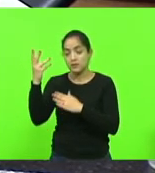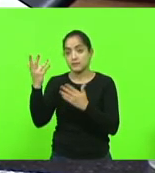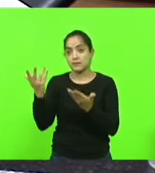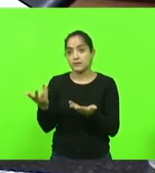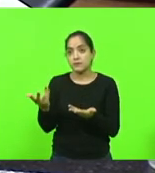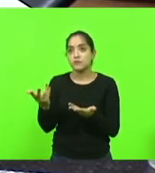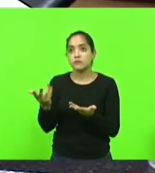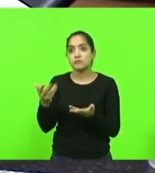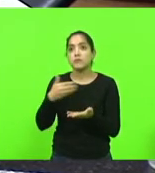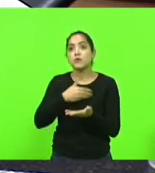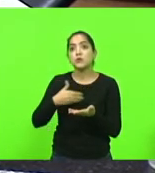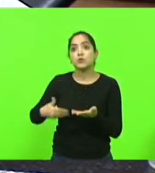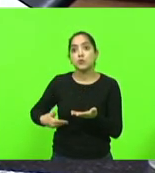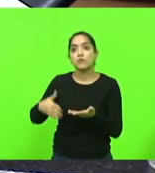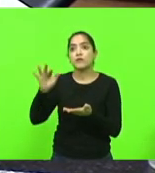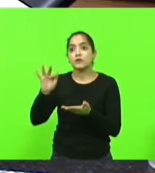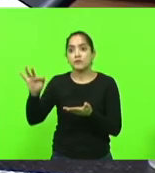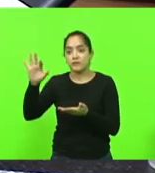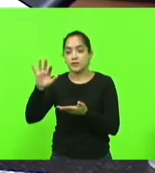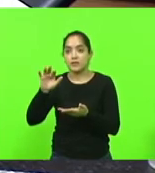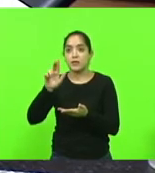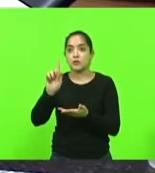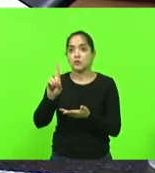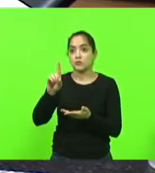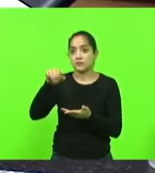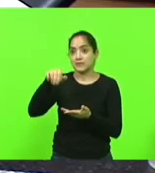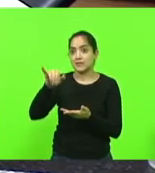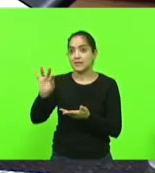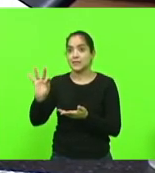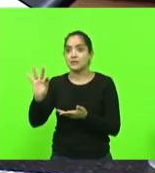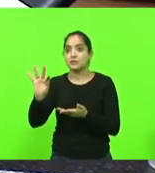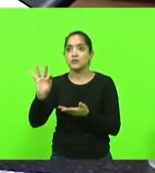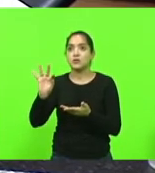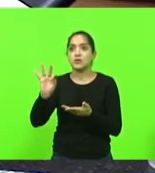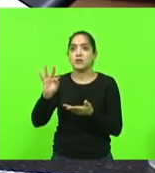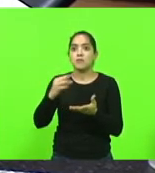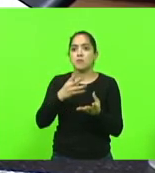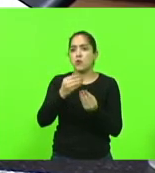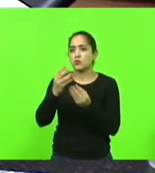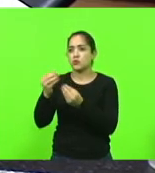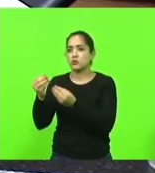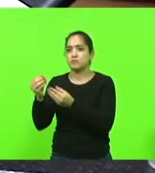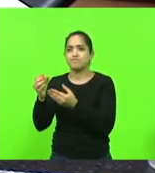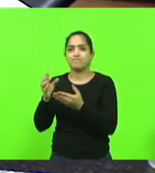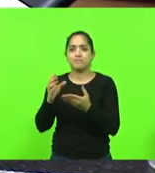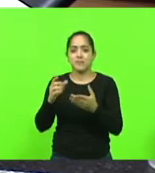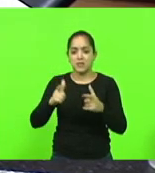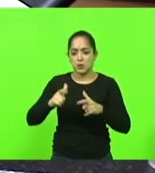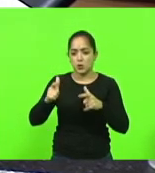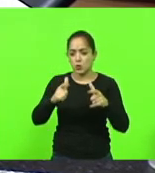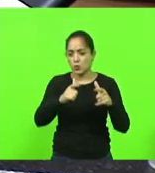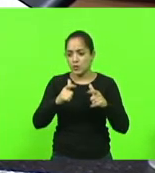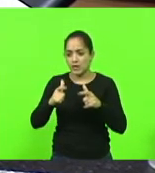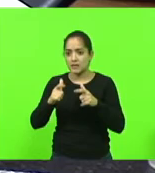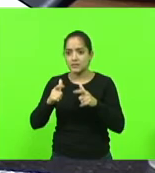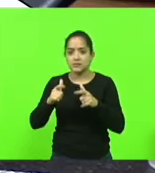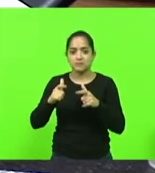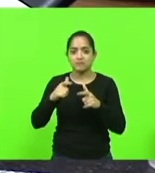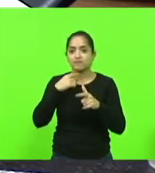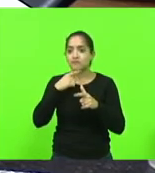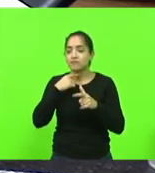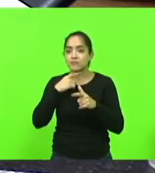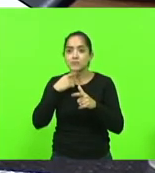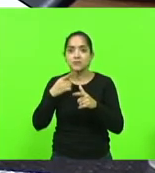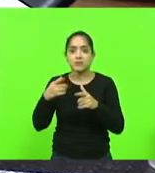do governo federal, do DENIT, é encher de pardais em trechos que não sequer tem como andar, não tem